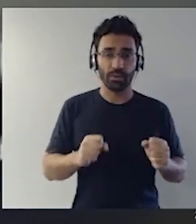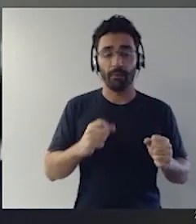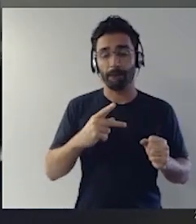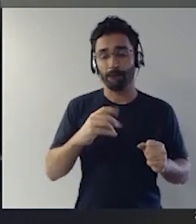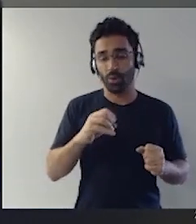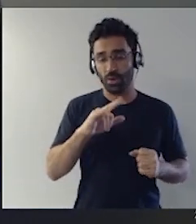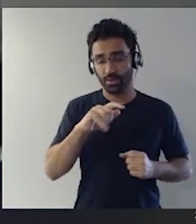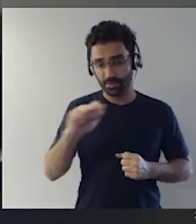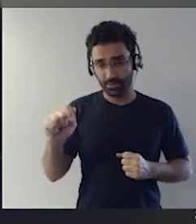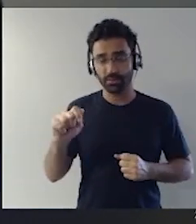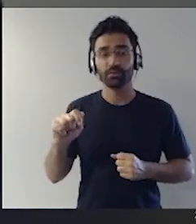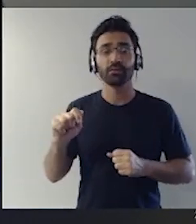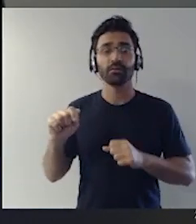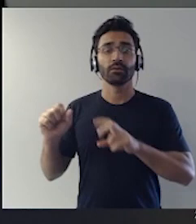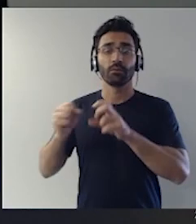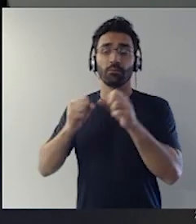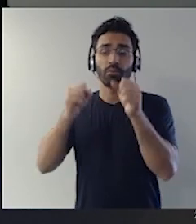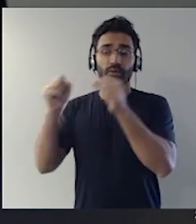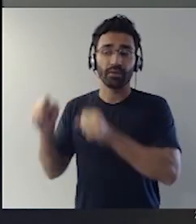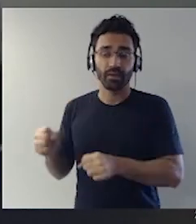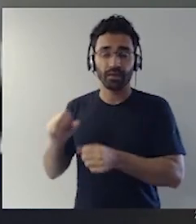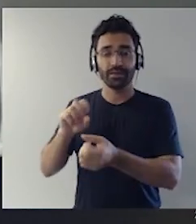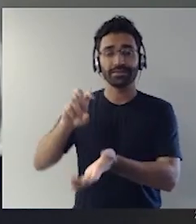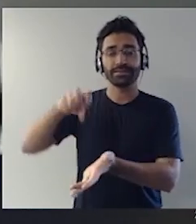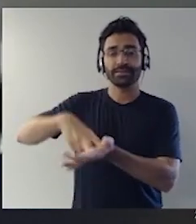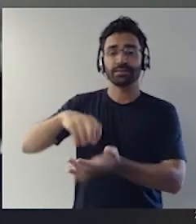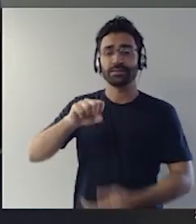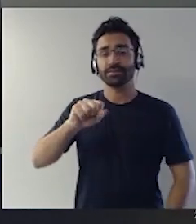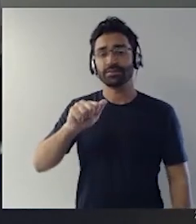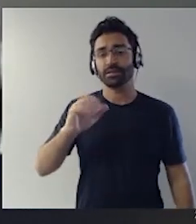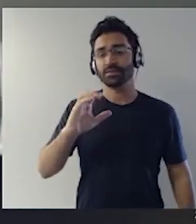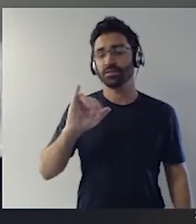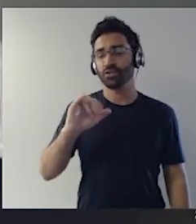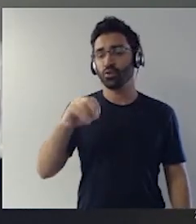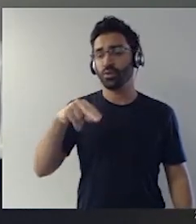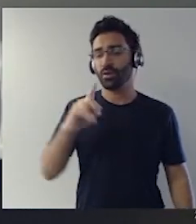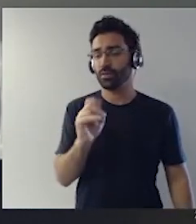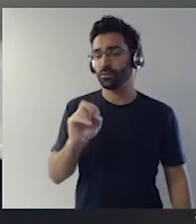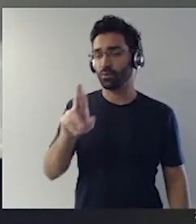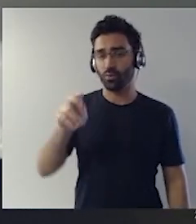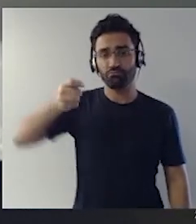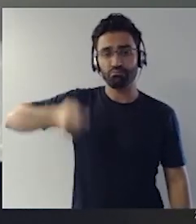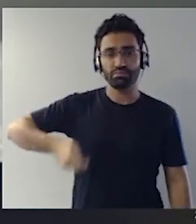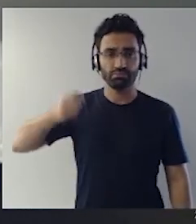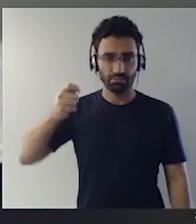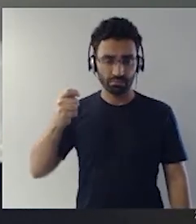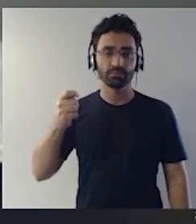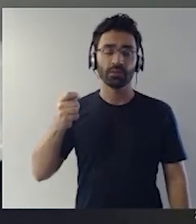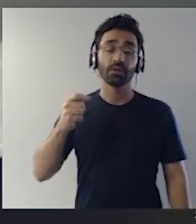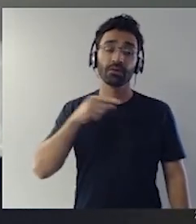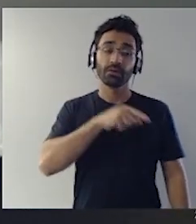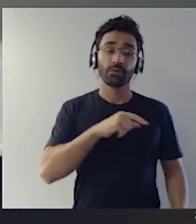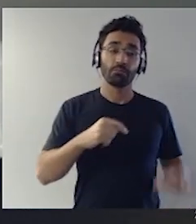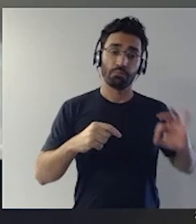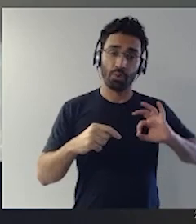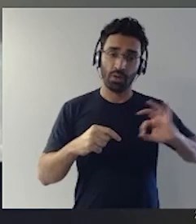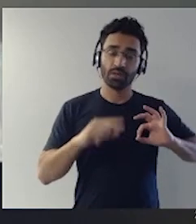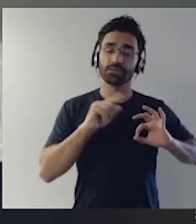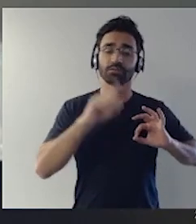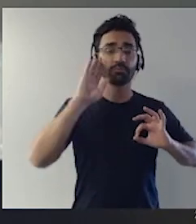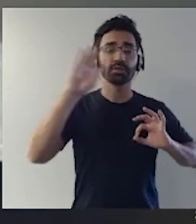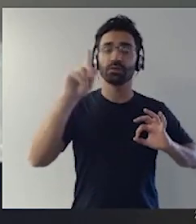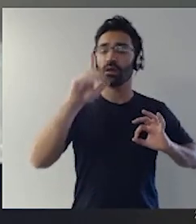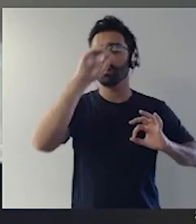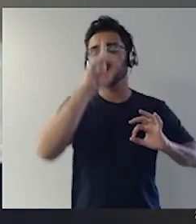sancionador, porque o exercício do poder de polícia se pode pensar na teoria dos direitos fundamentais quando se trata